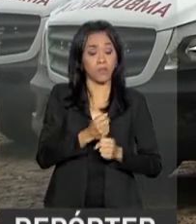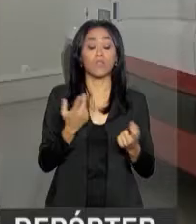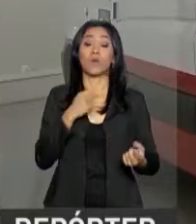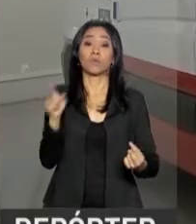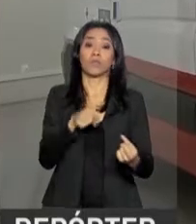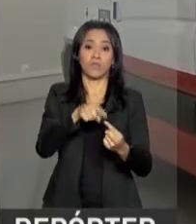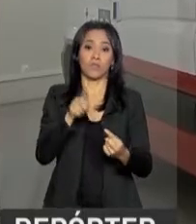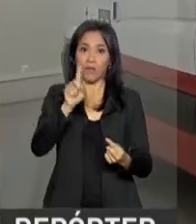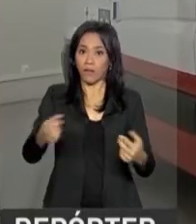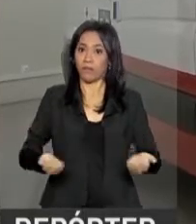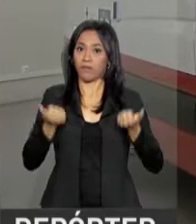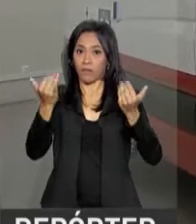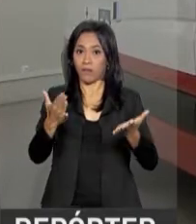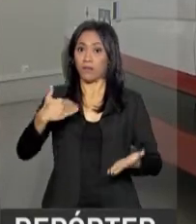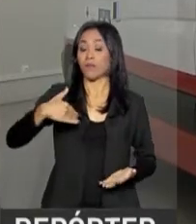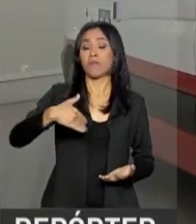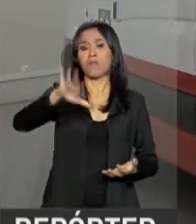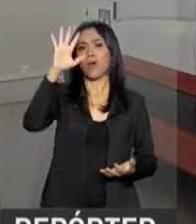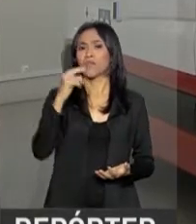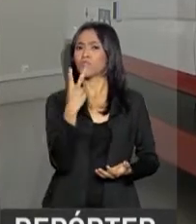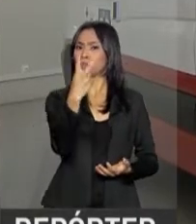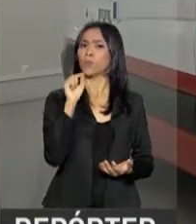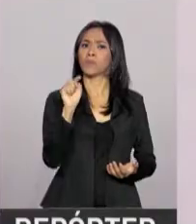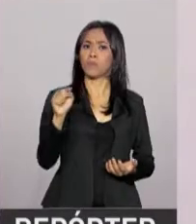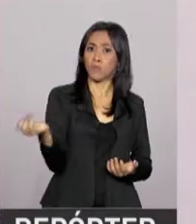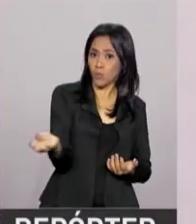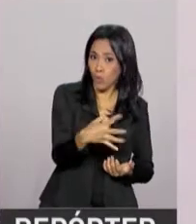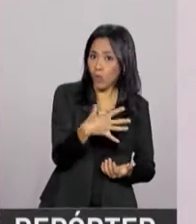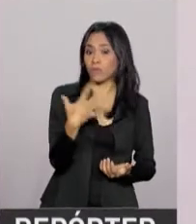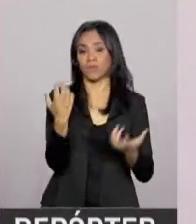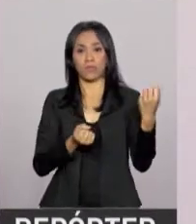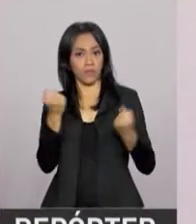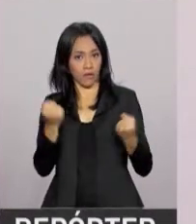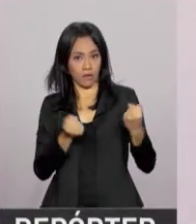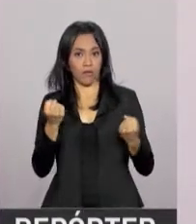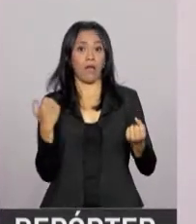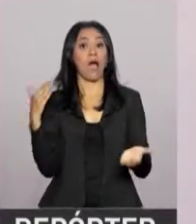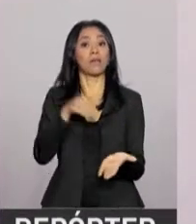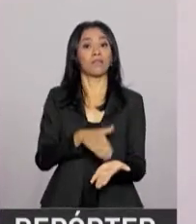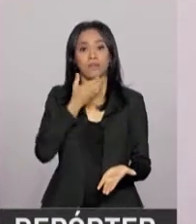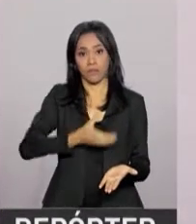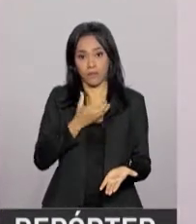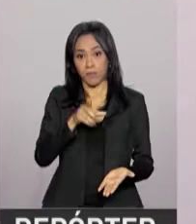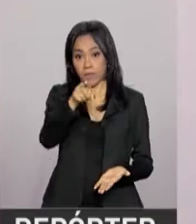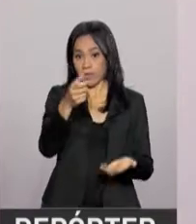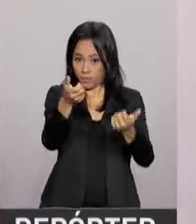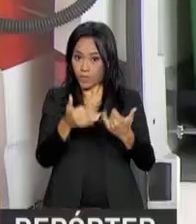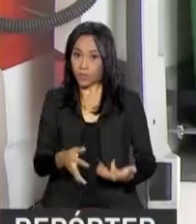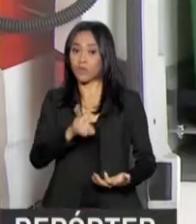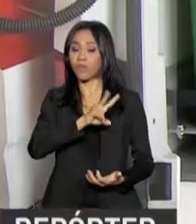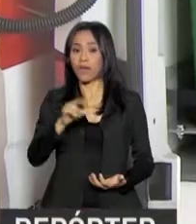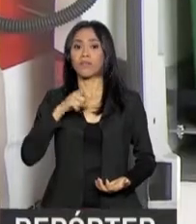mais de duas mil novas unidades até o fim do ano o ministro da saúde anunciou que serão instalados chips